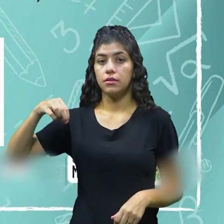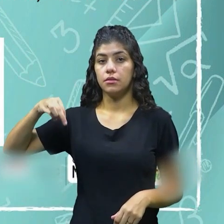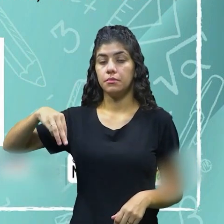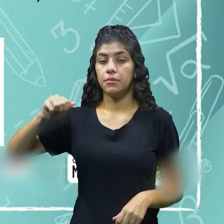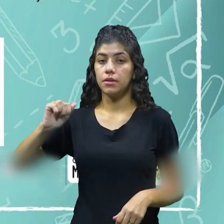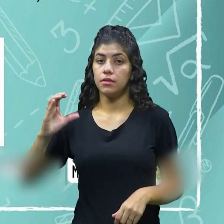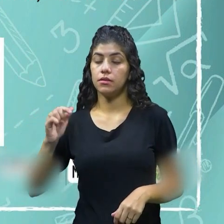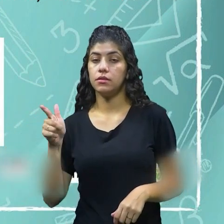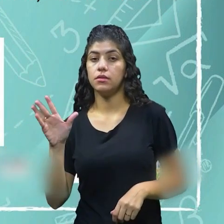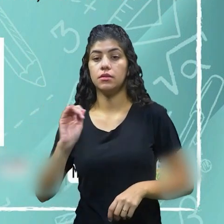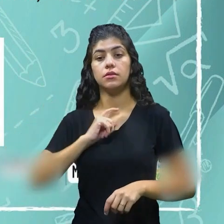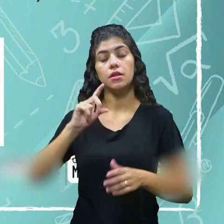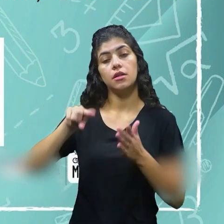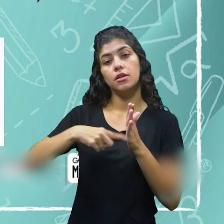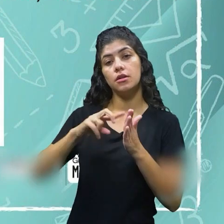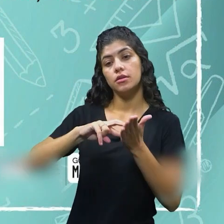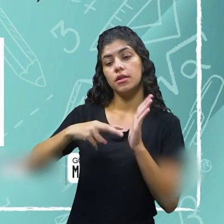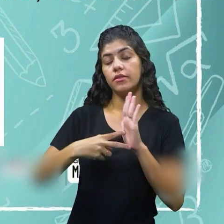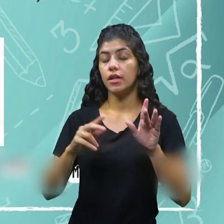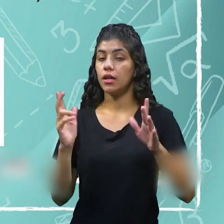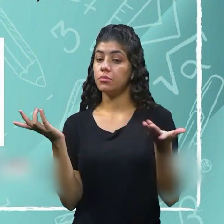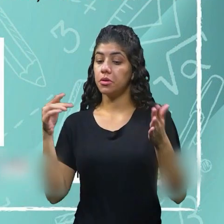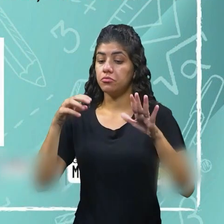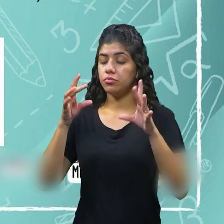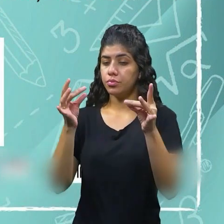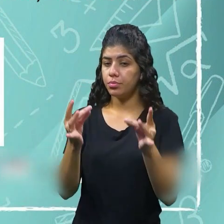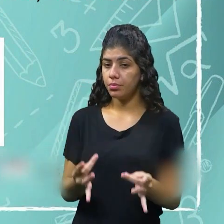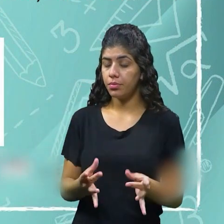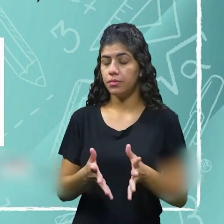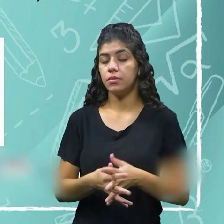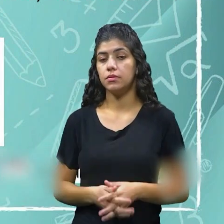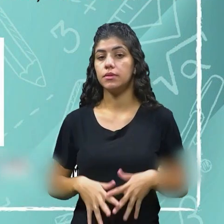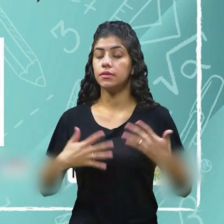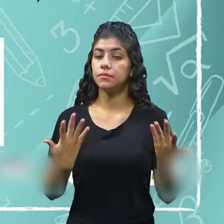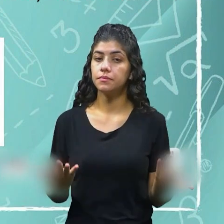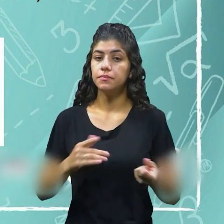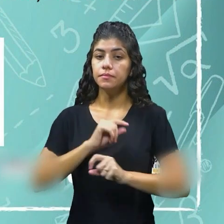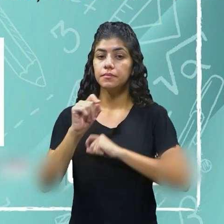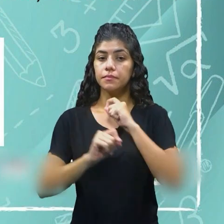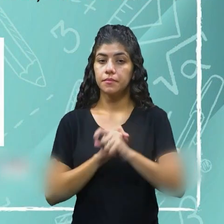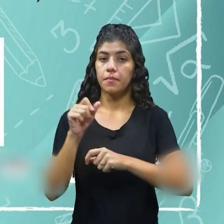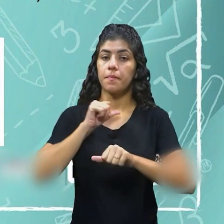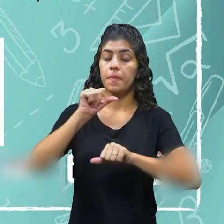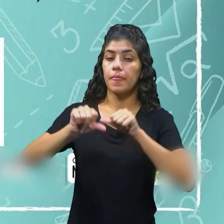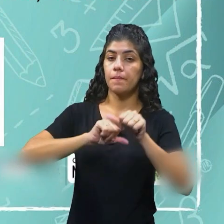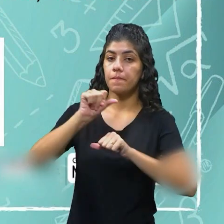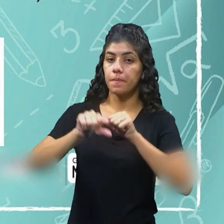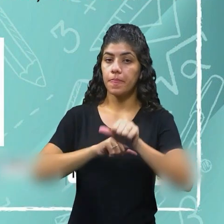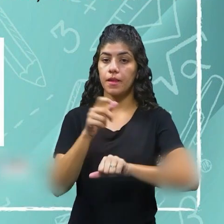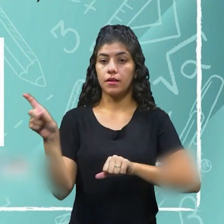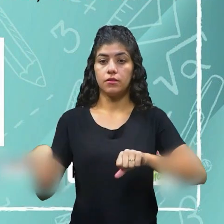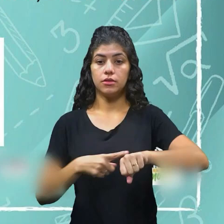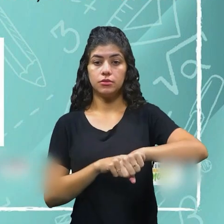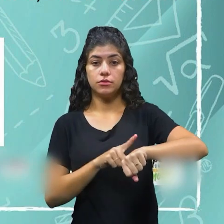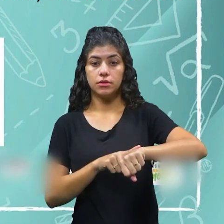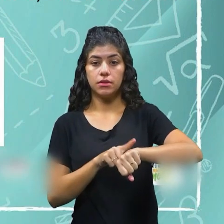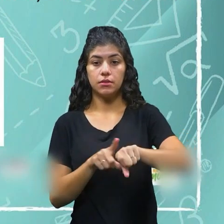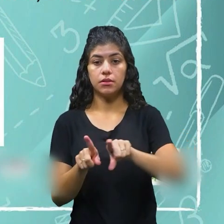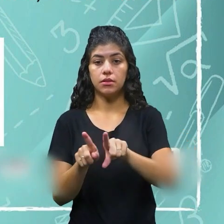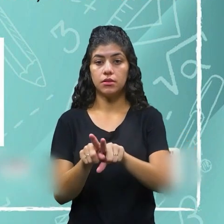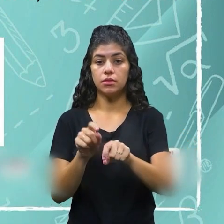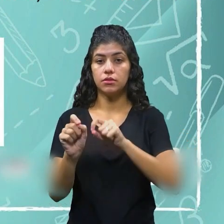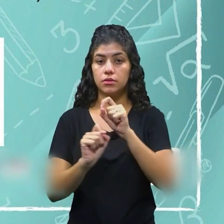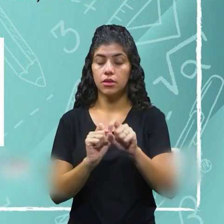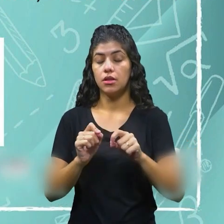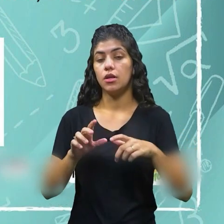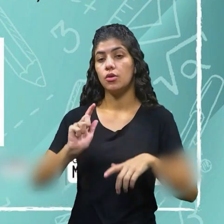movimento assume um significado um pouco mais restrito. Então, a variação em função do tempo e da posição de um corpo em